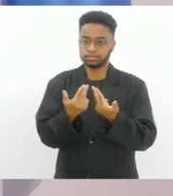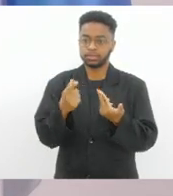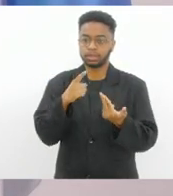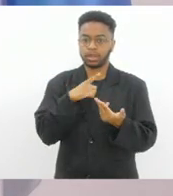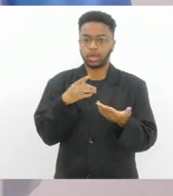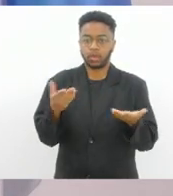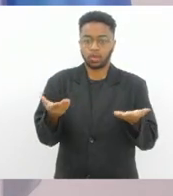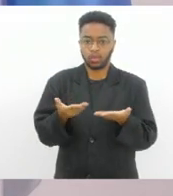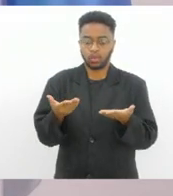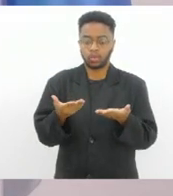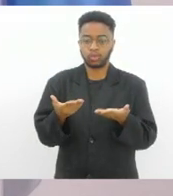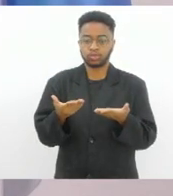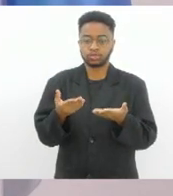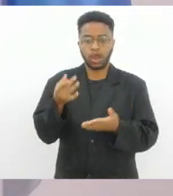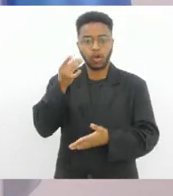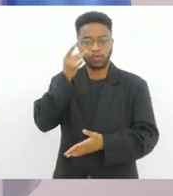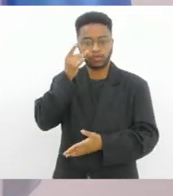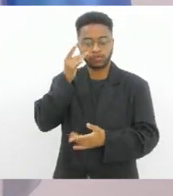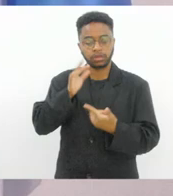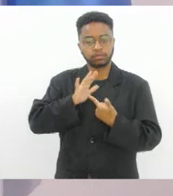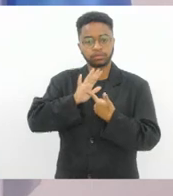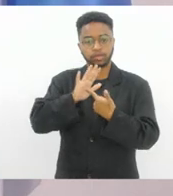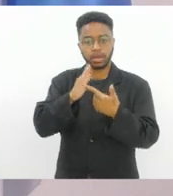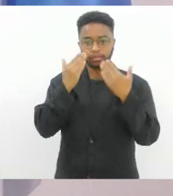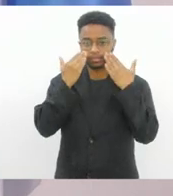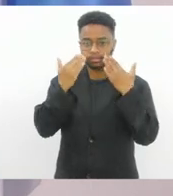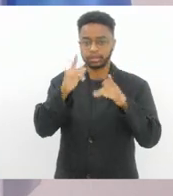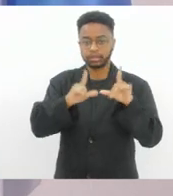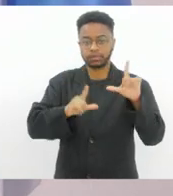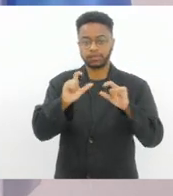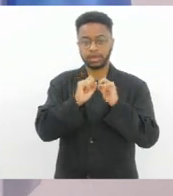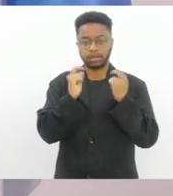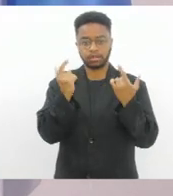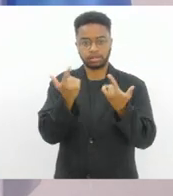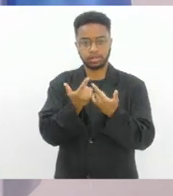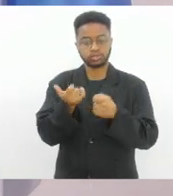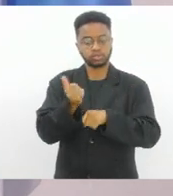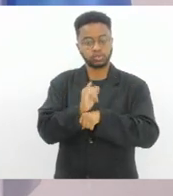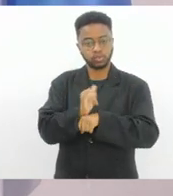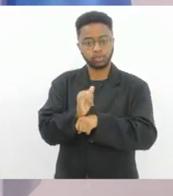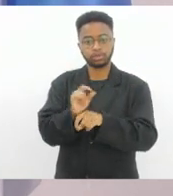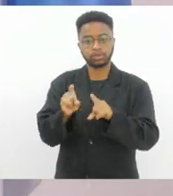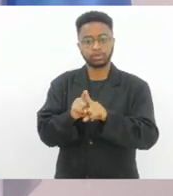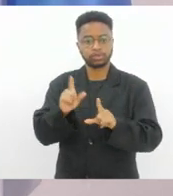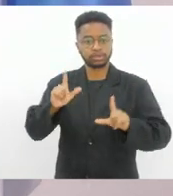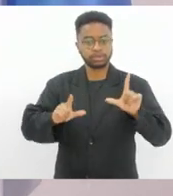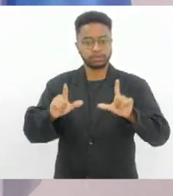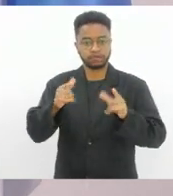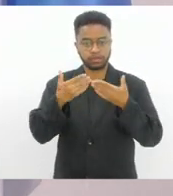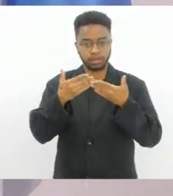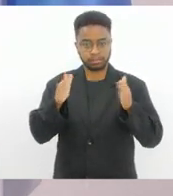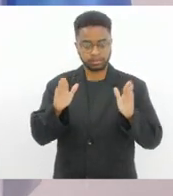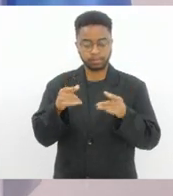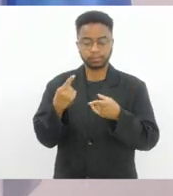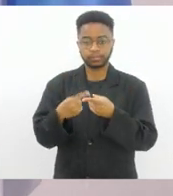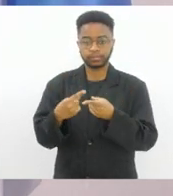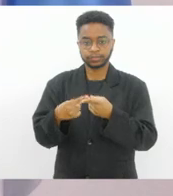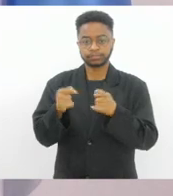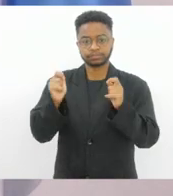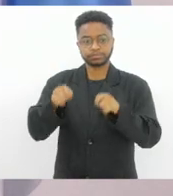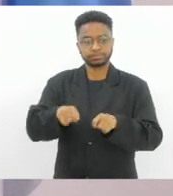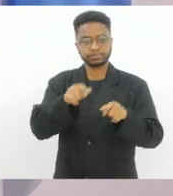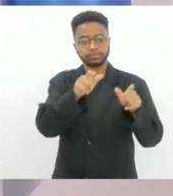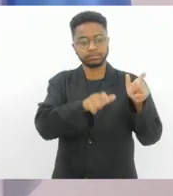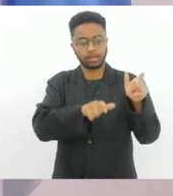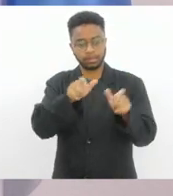transmitida ao vivo pela TV Alerge, no YouTube, nos canais da TV Alerge, justamente para que elas